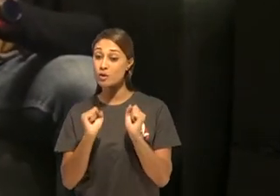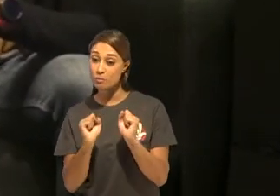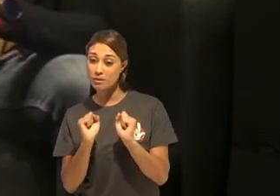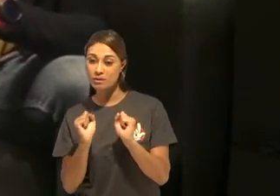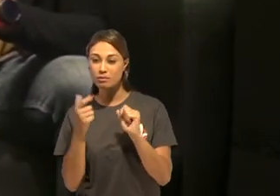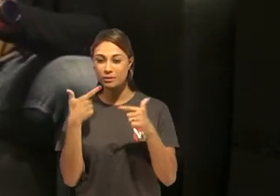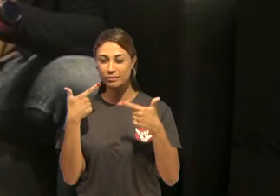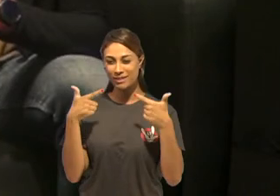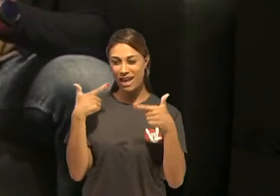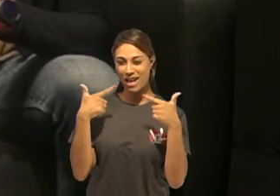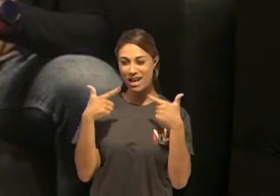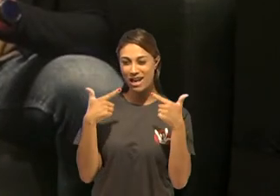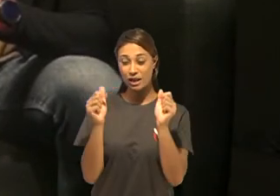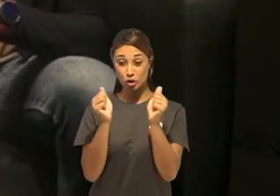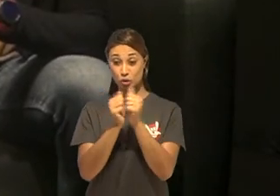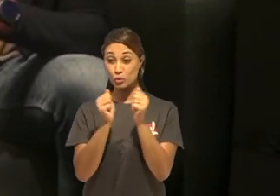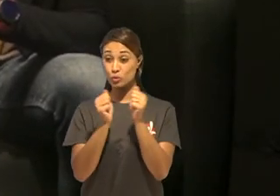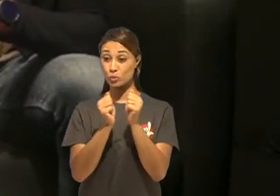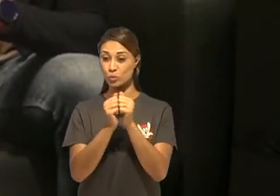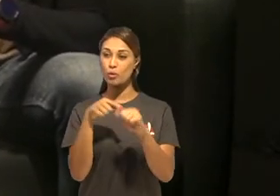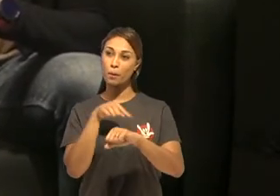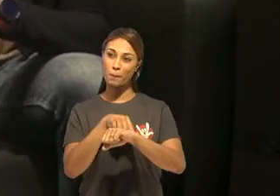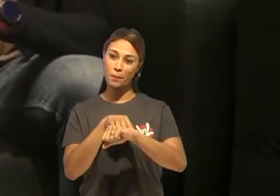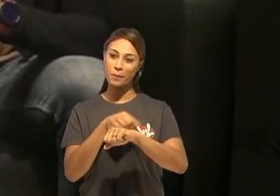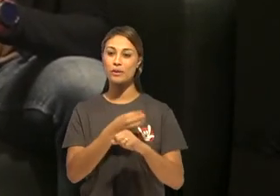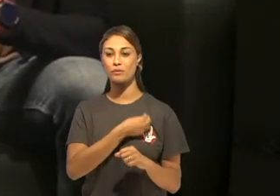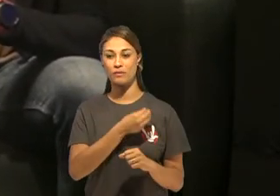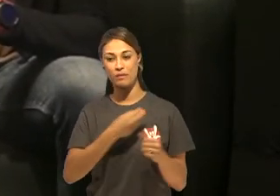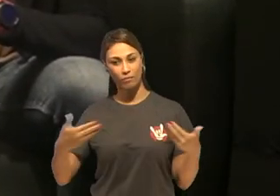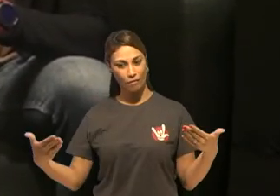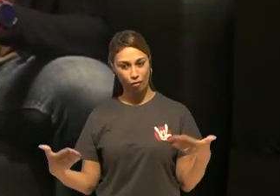momento em que nós estamos vivendo, tá certo? Eu quero